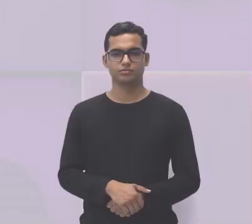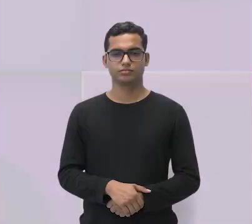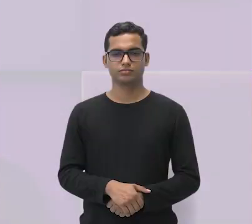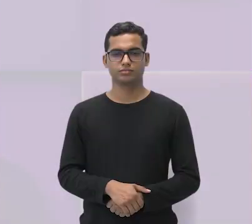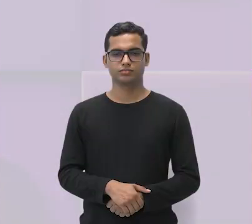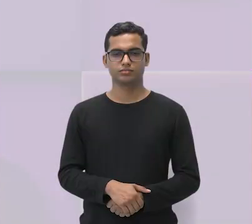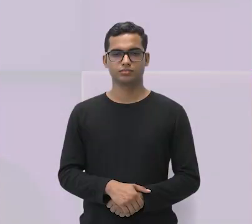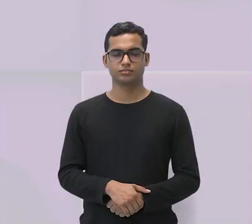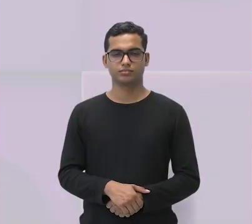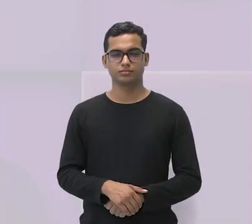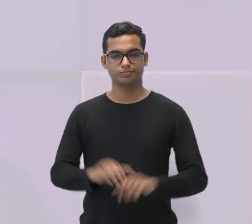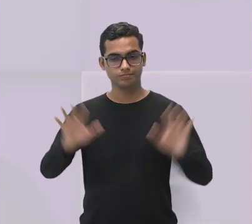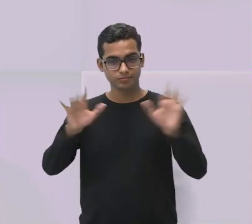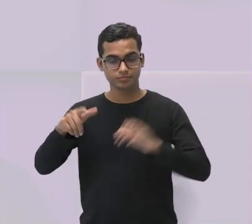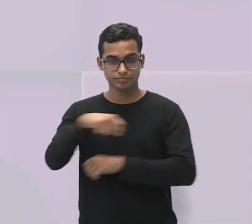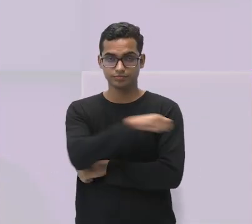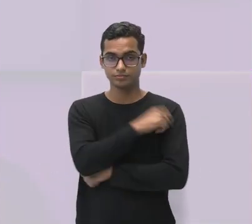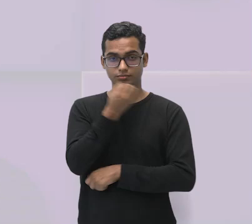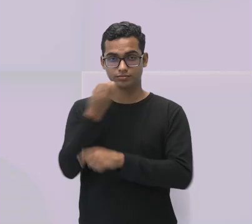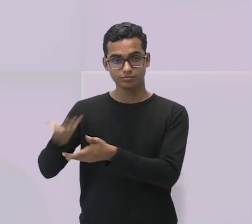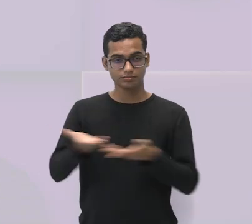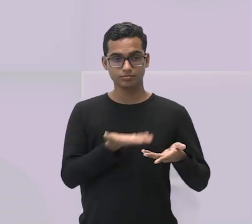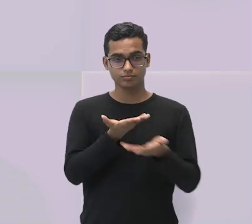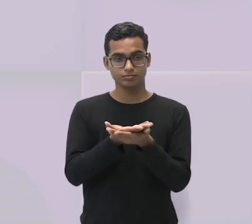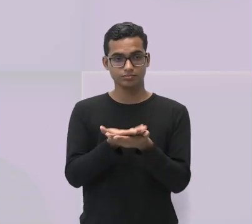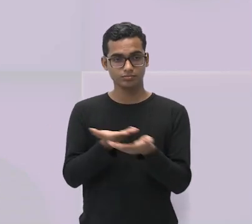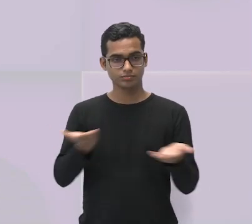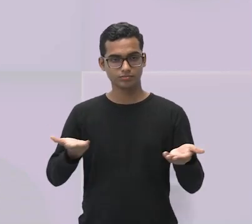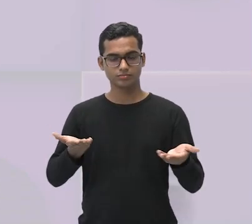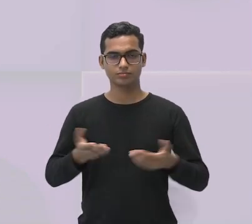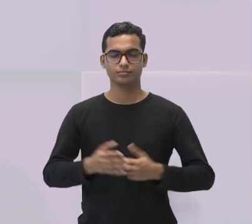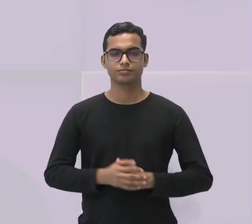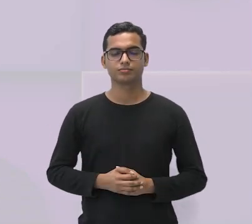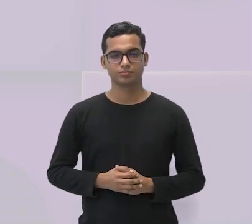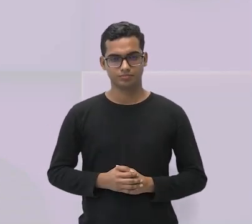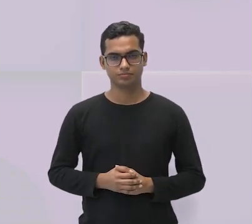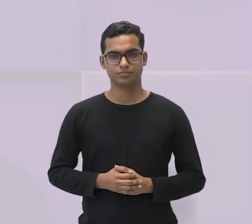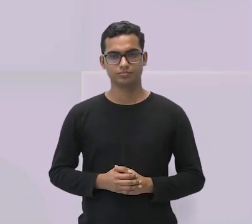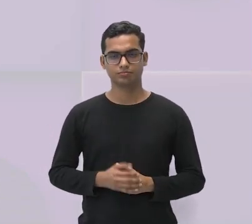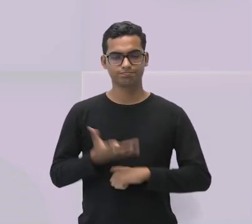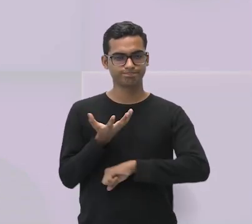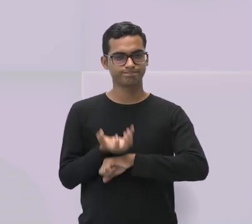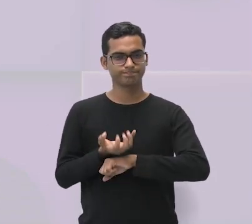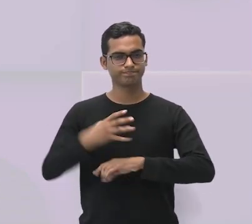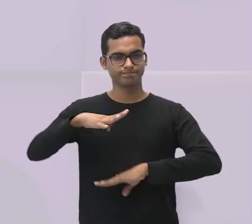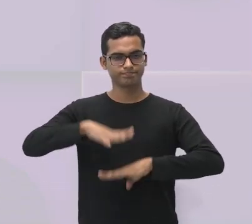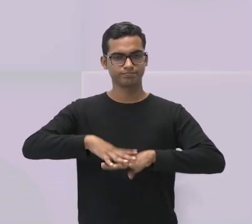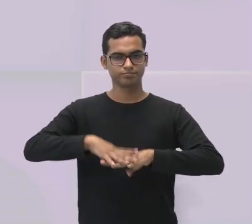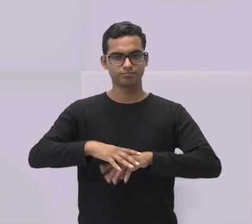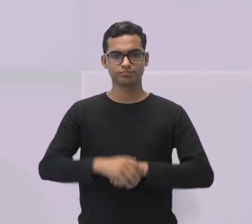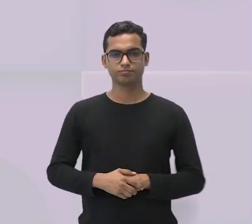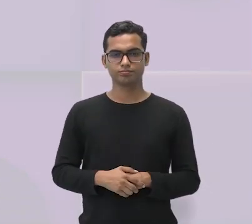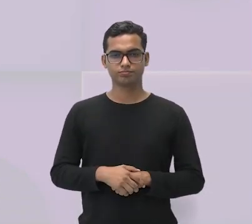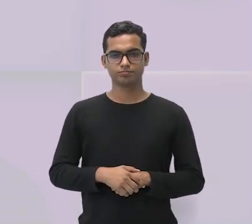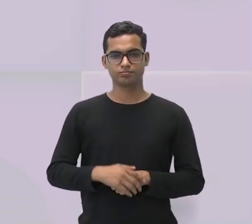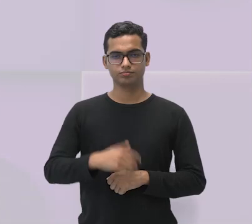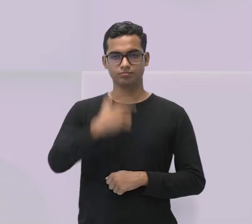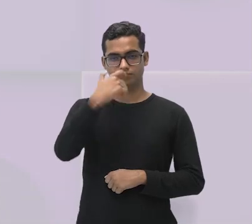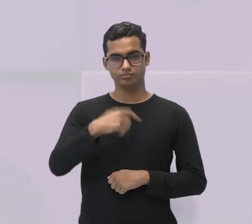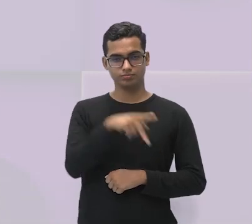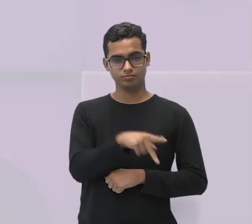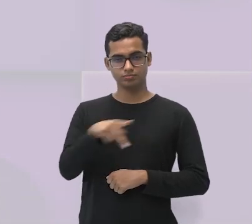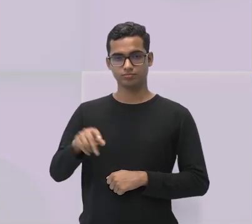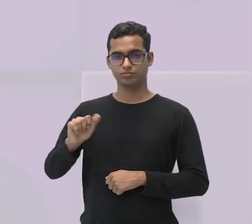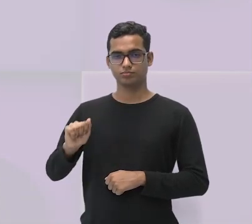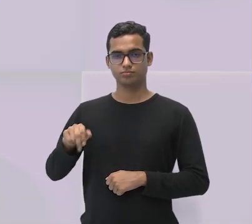Olá, meus queridos alunos, sejam todos muito bem-vindos, muito bem-vindas para mais uma aula de matemática. Aqui comigo,